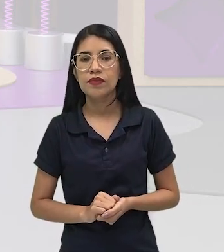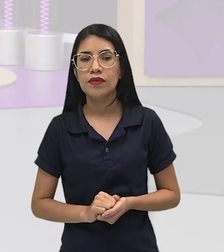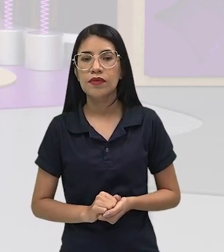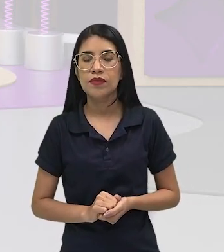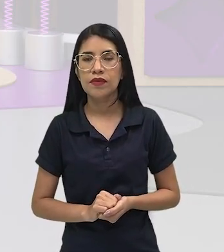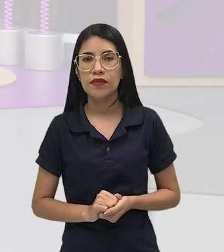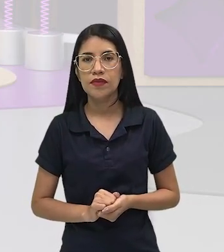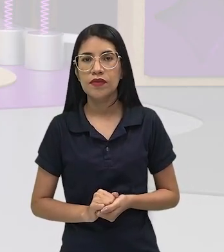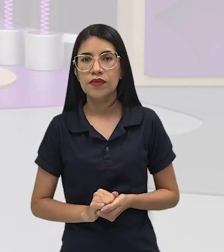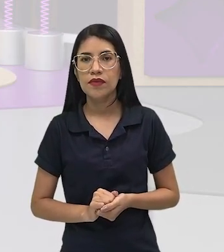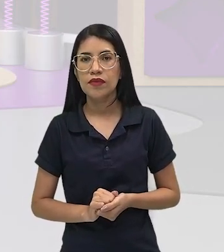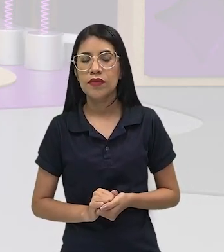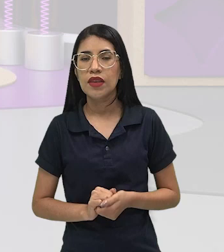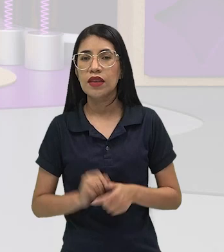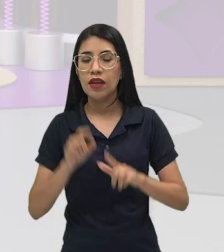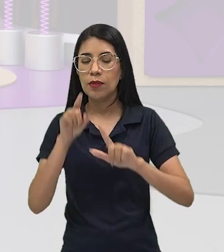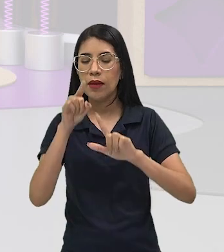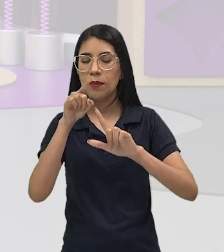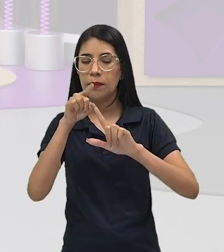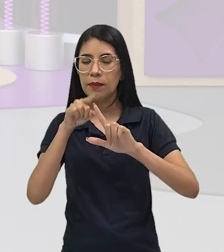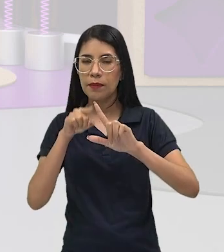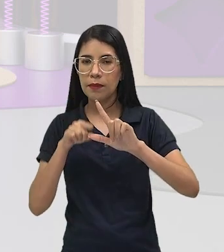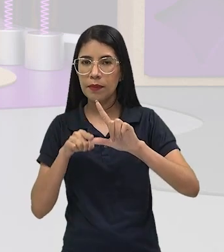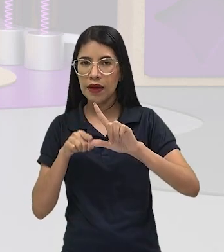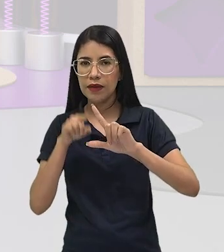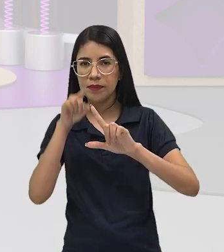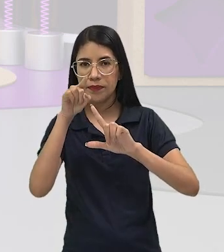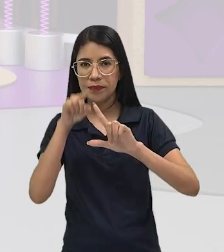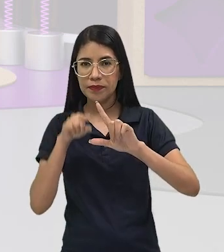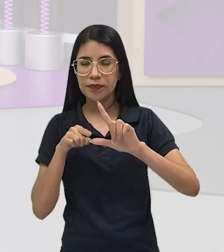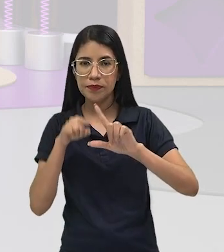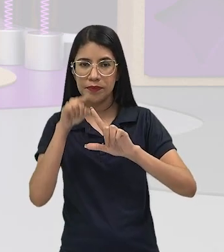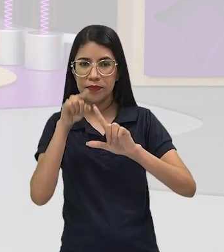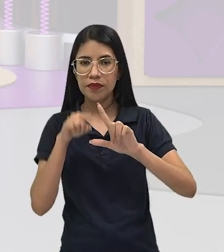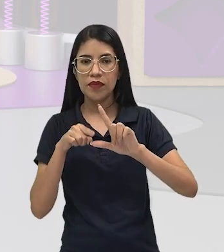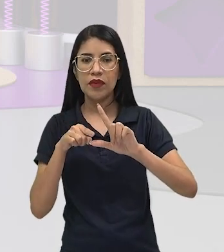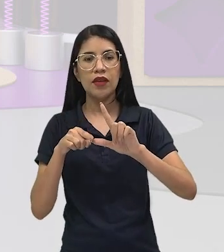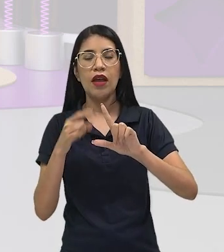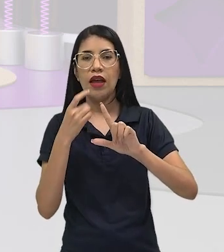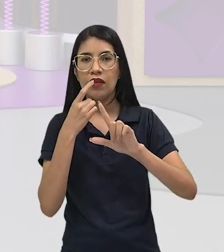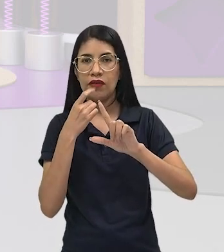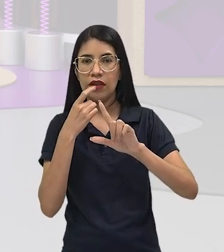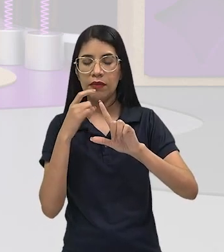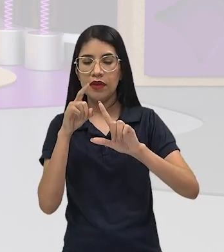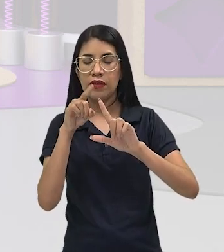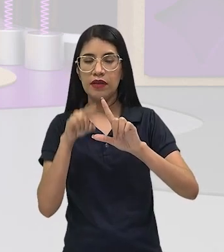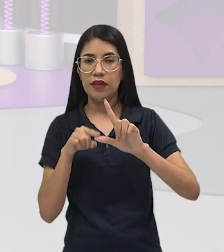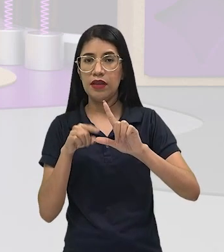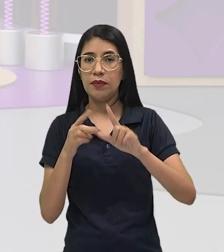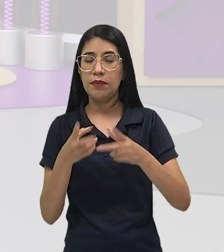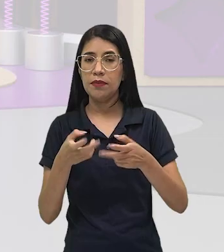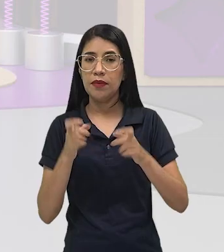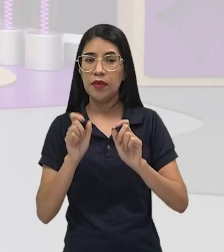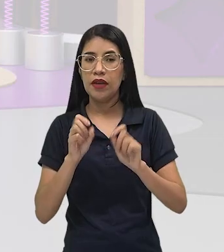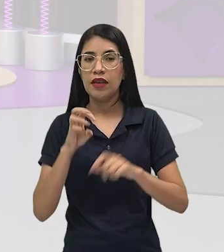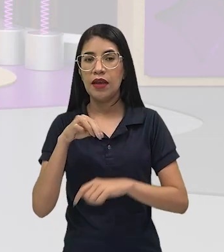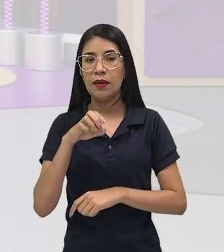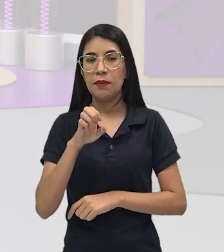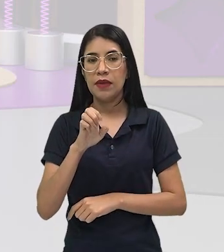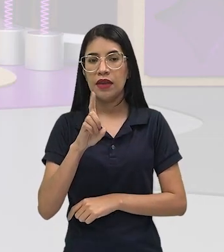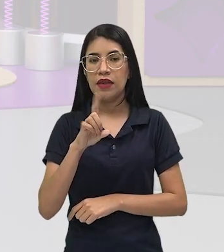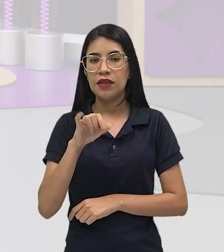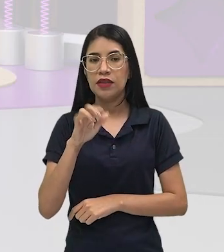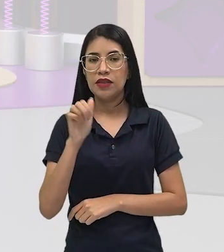Formando ali uma reta paralela a este segmento. Então, observe que nós temos a mediana, que